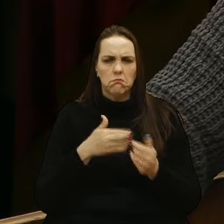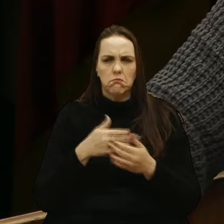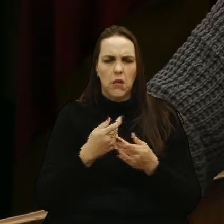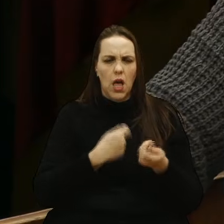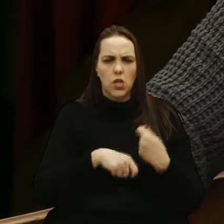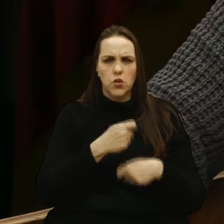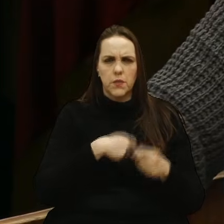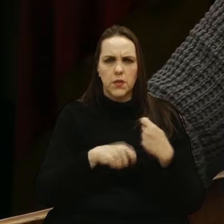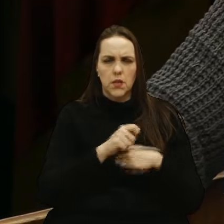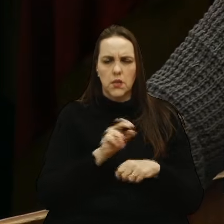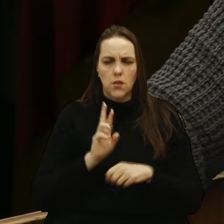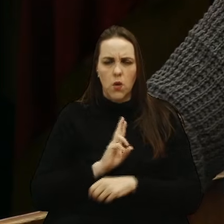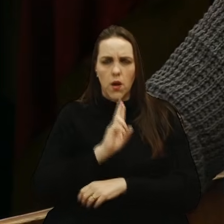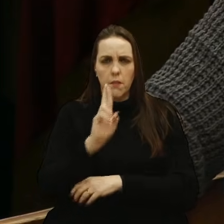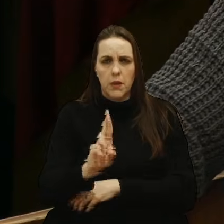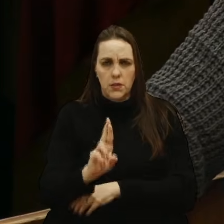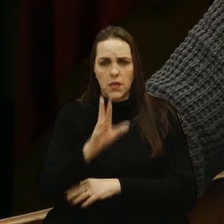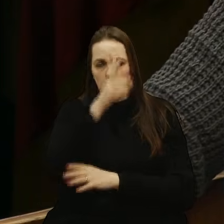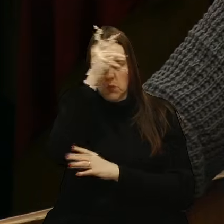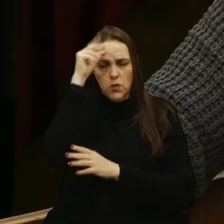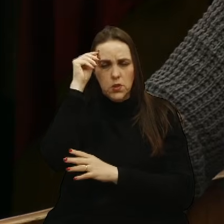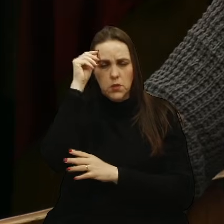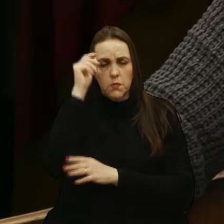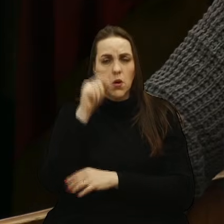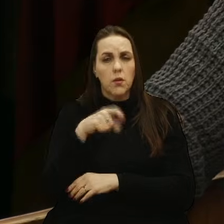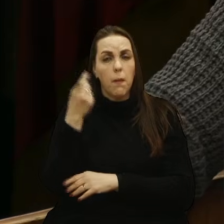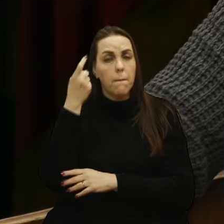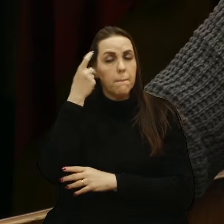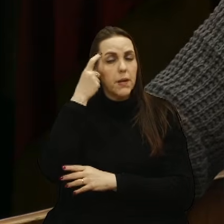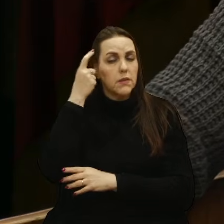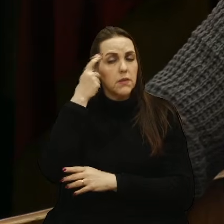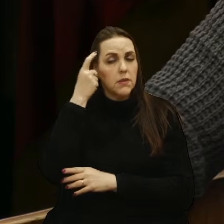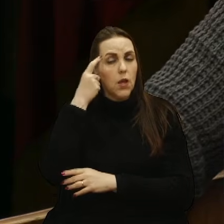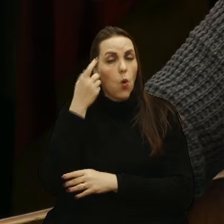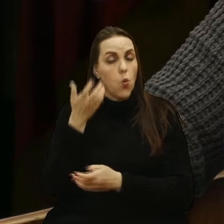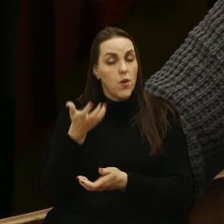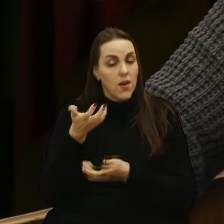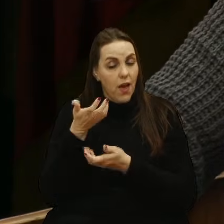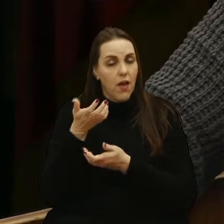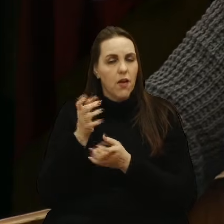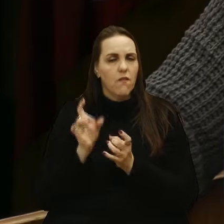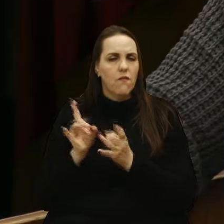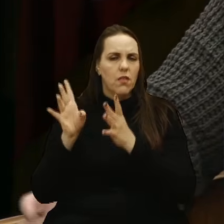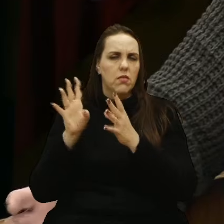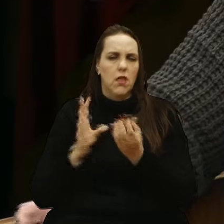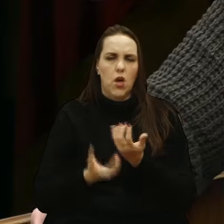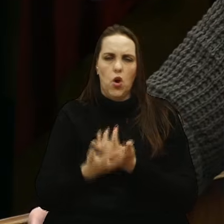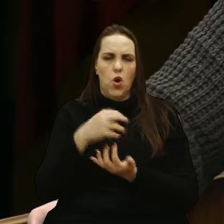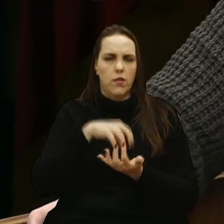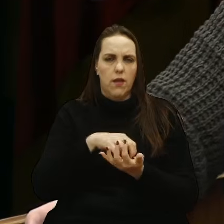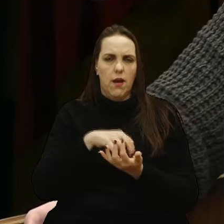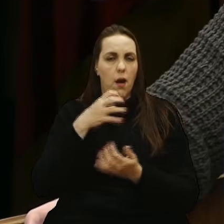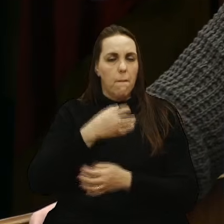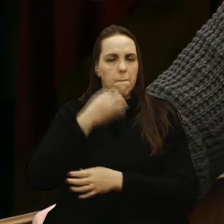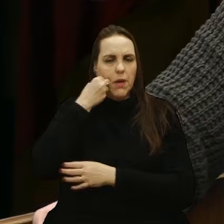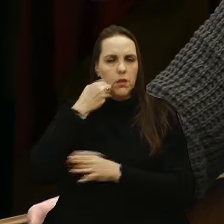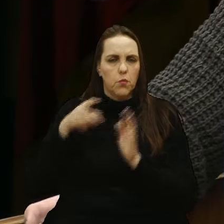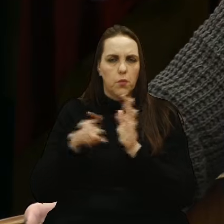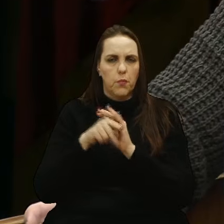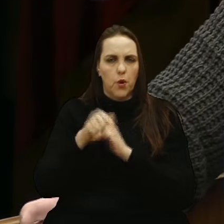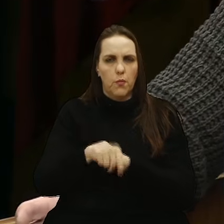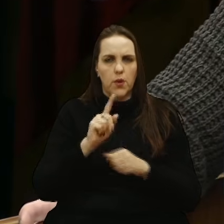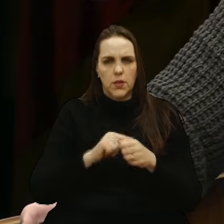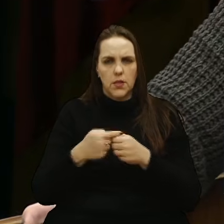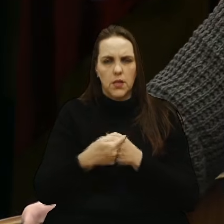que está à frente do município, pense ou cogite em fazer a venda da Codec, que é um patrimônio da cidade, que